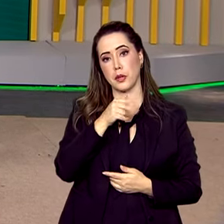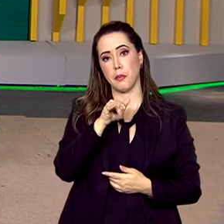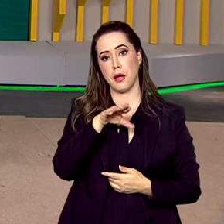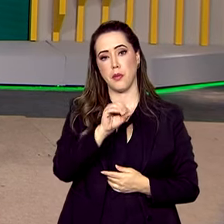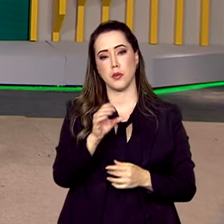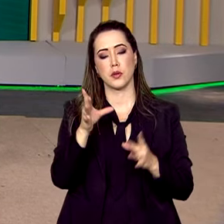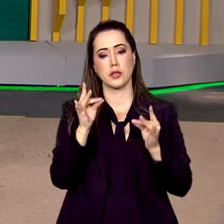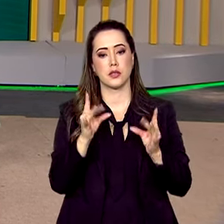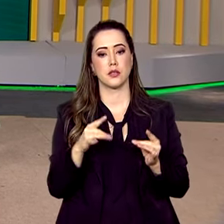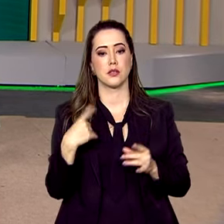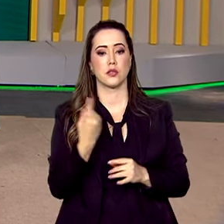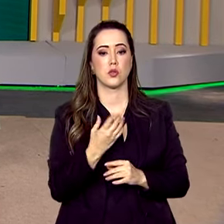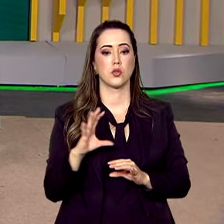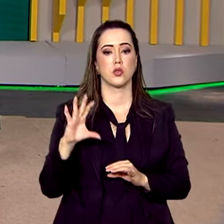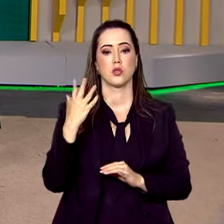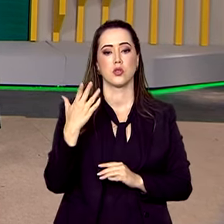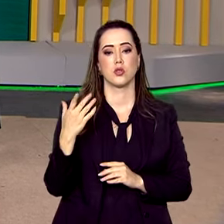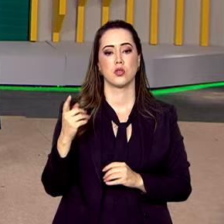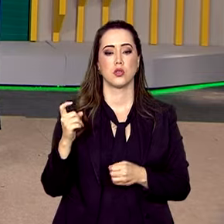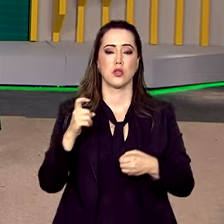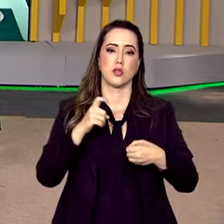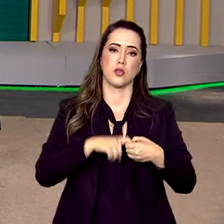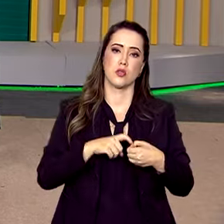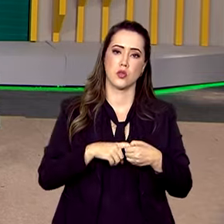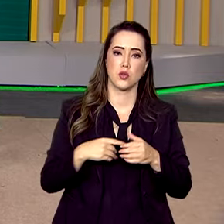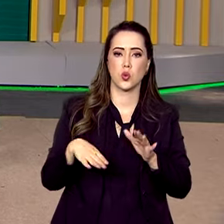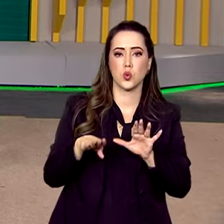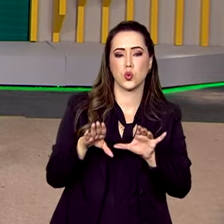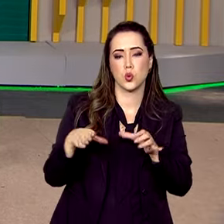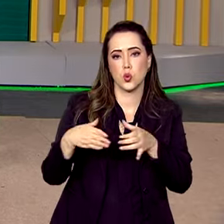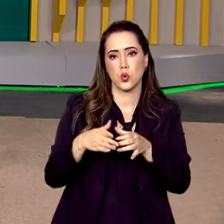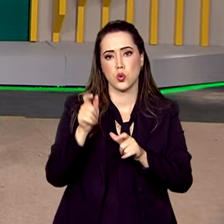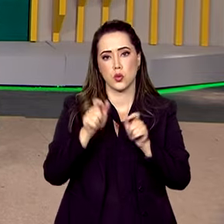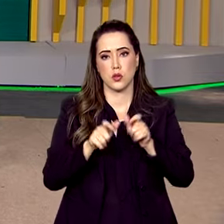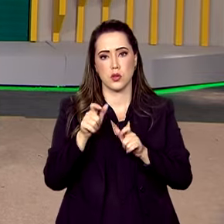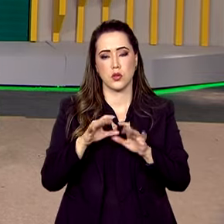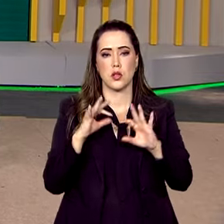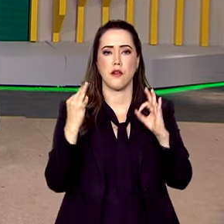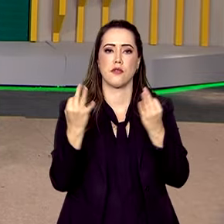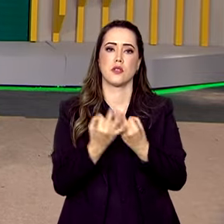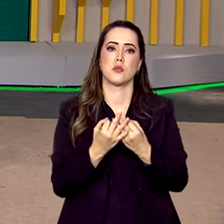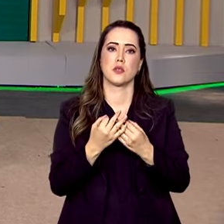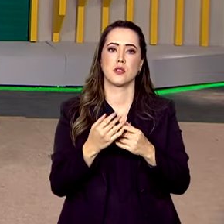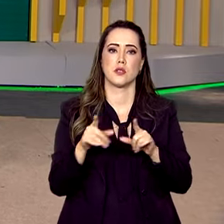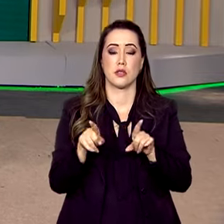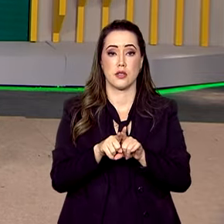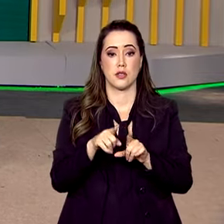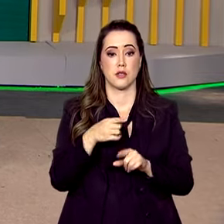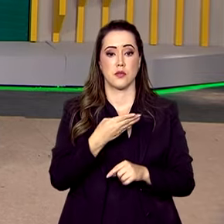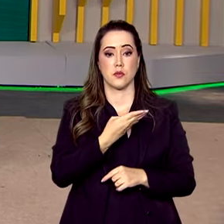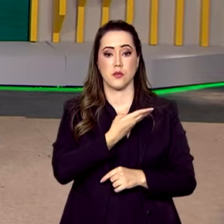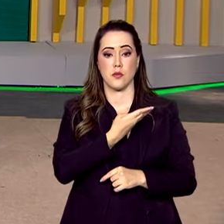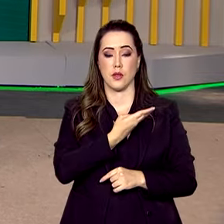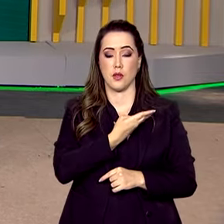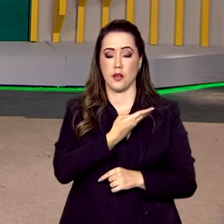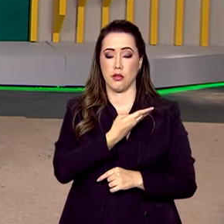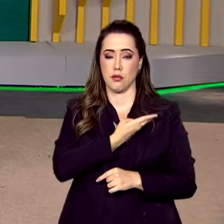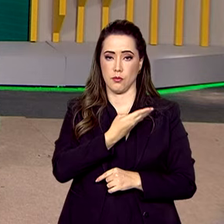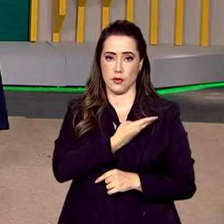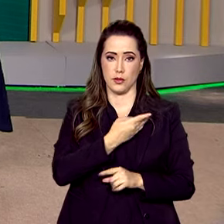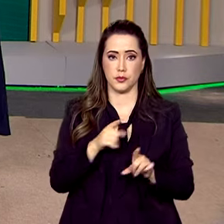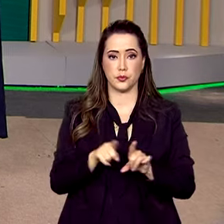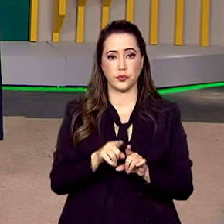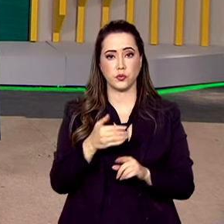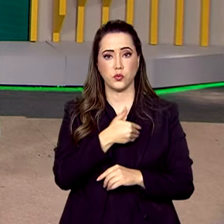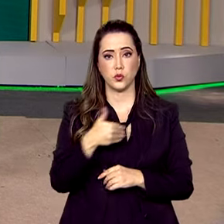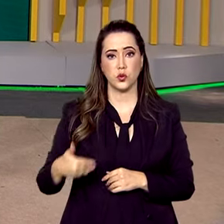aí a situação aí da chegada dos brasileiros e parentes na faixa de Gaza. O governo já tem uma